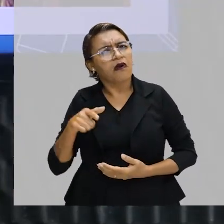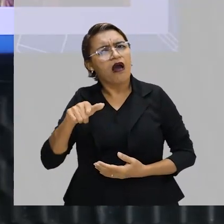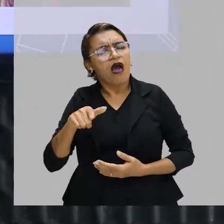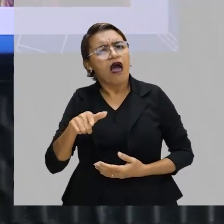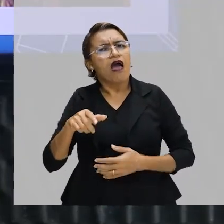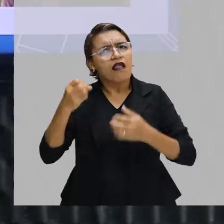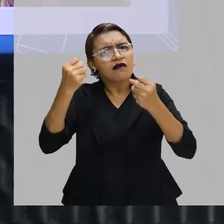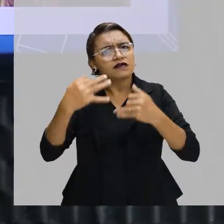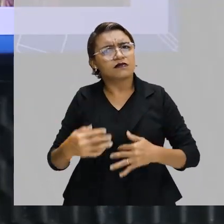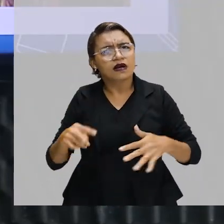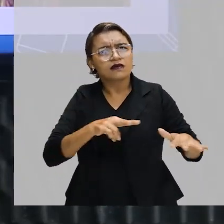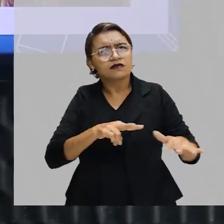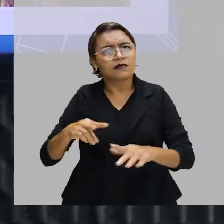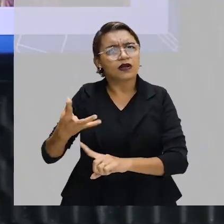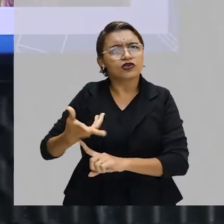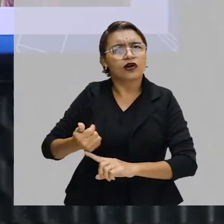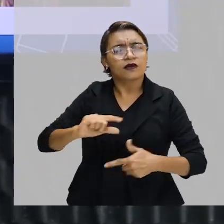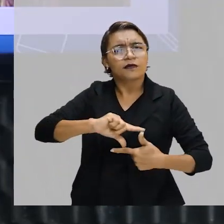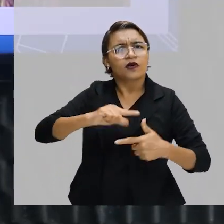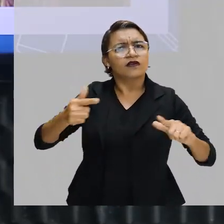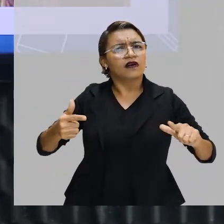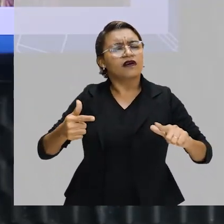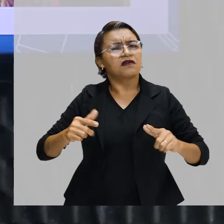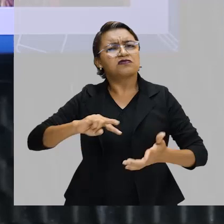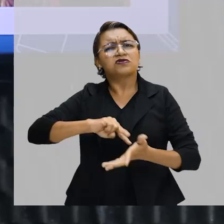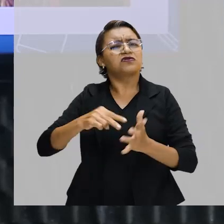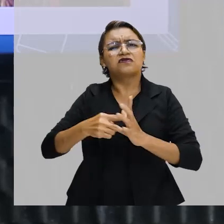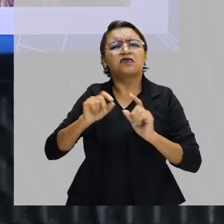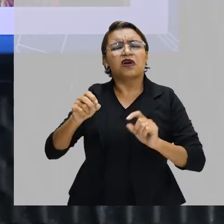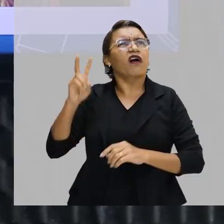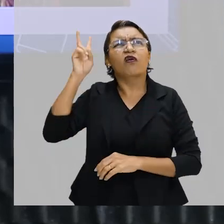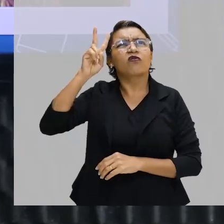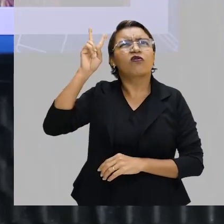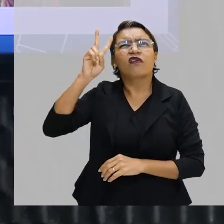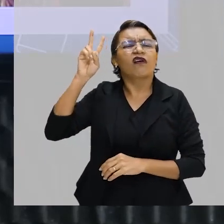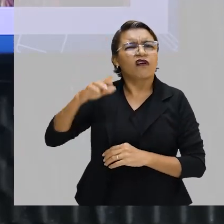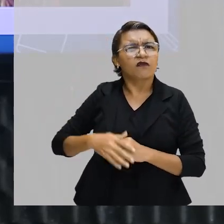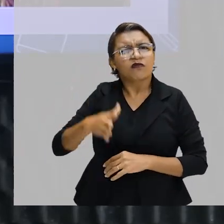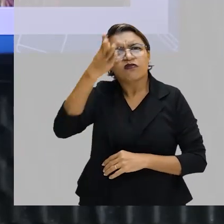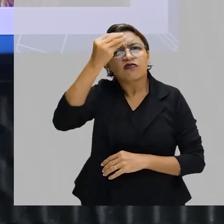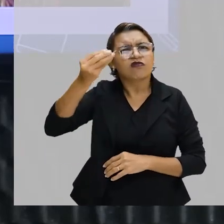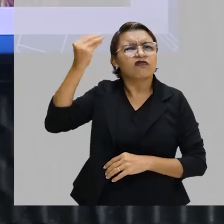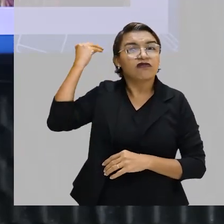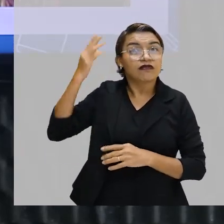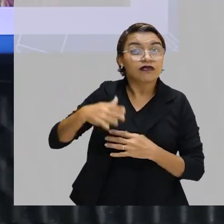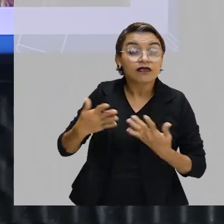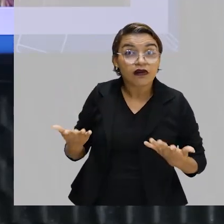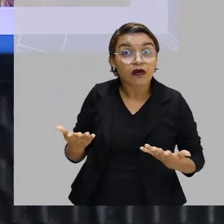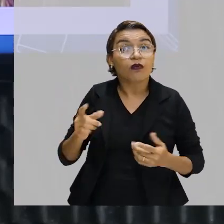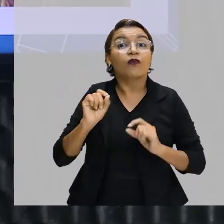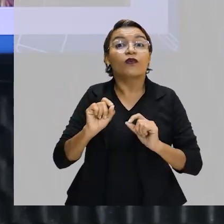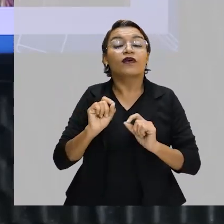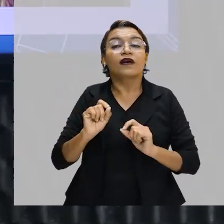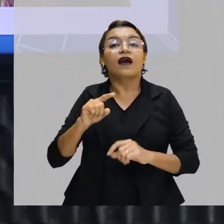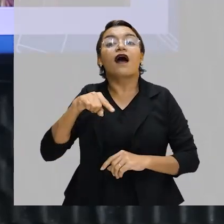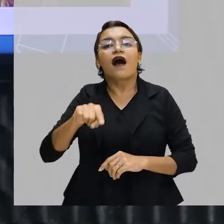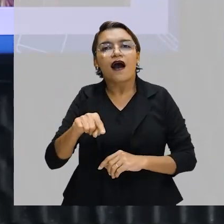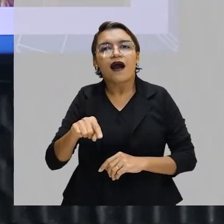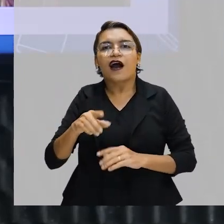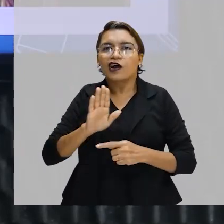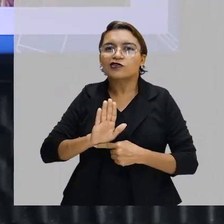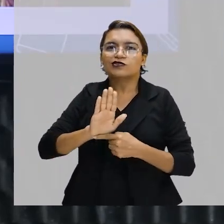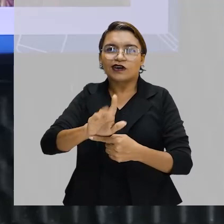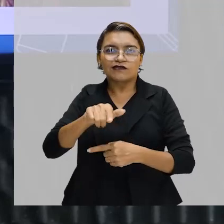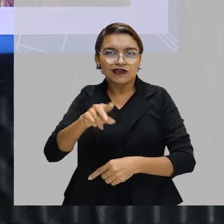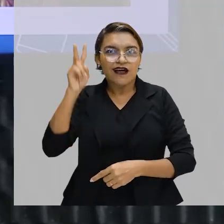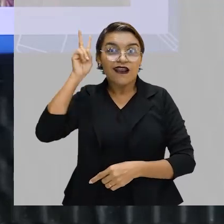Semana de Arte Moderna? Exatamente. E o que foi a Semana de Arte Moderna? Gente, eu nem lembro disso. Acontece. Então, eu estou aqui para relembrar.